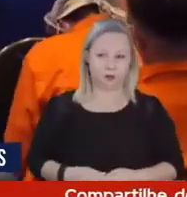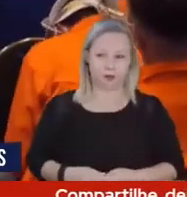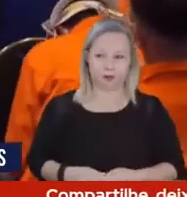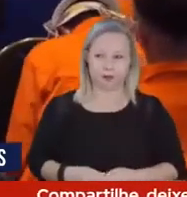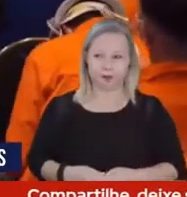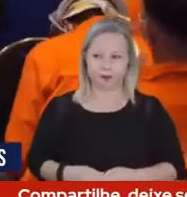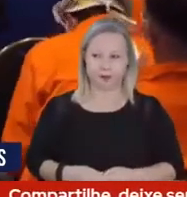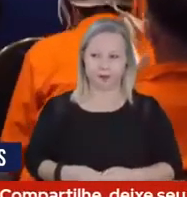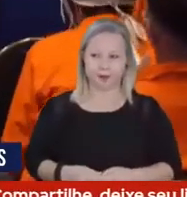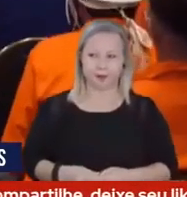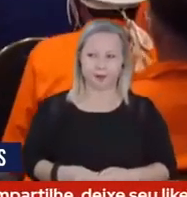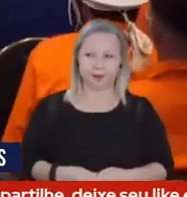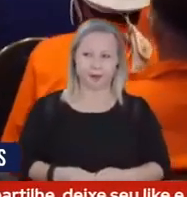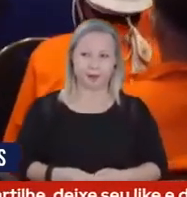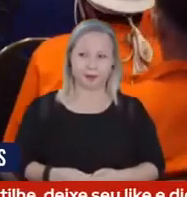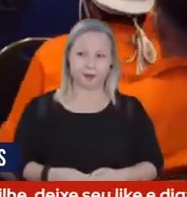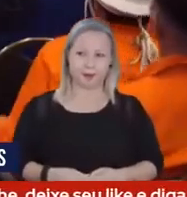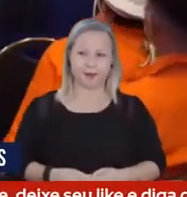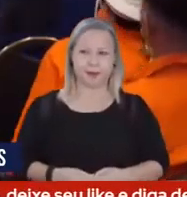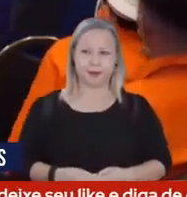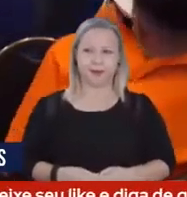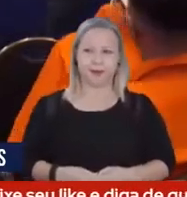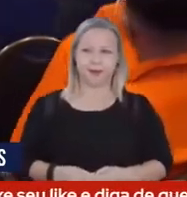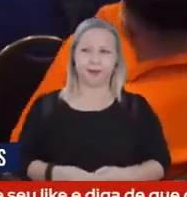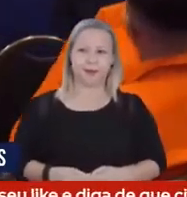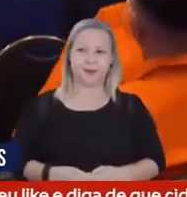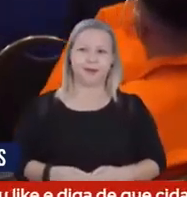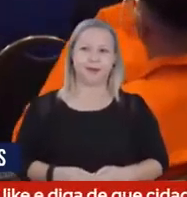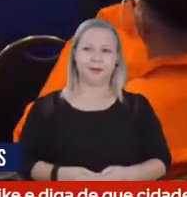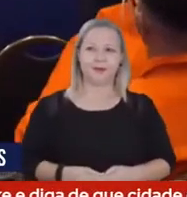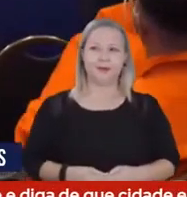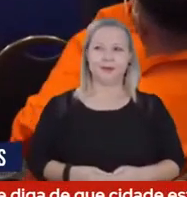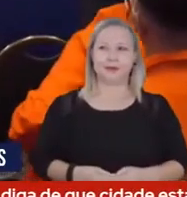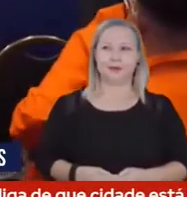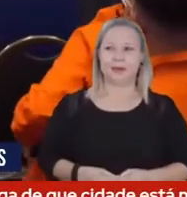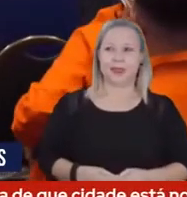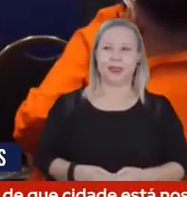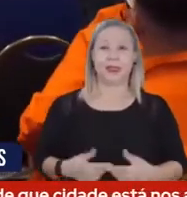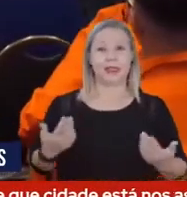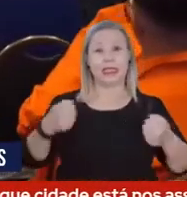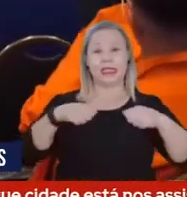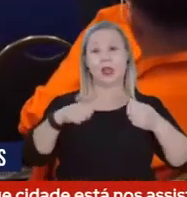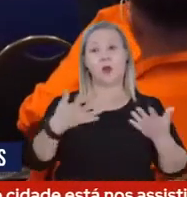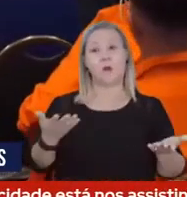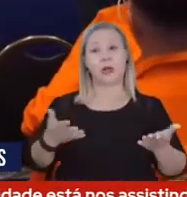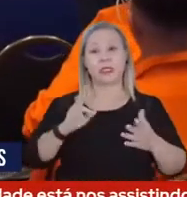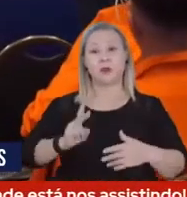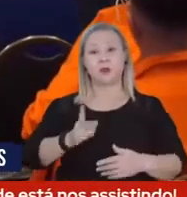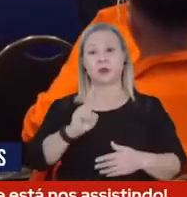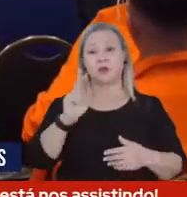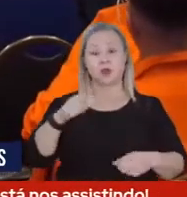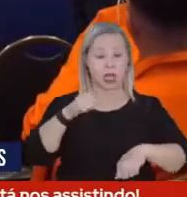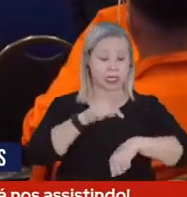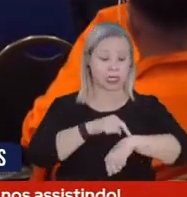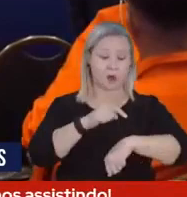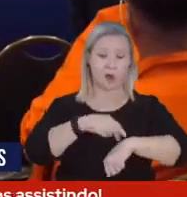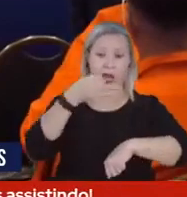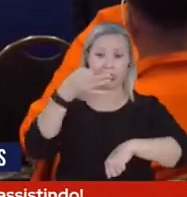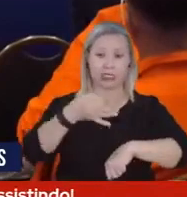Muito bem. Vou me permitir. Não, gente, eu preciso encaminhar aqui, porque nós temos horário. Só 1 minuto. Presidente, bem. Presidente